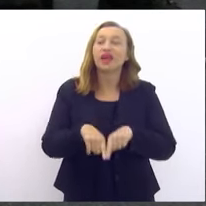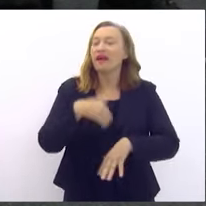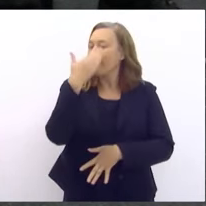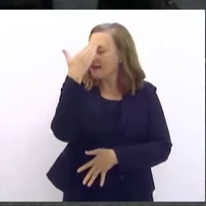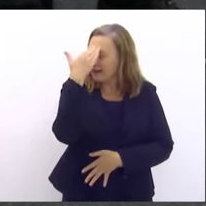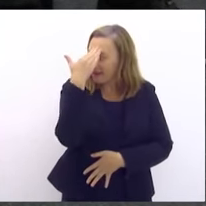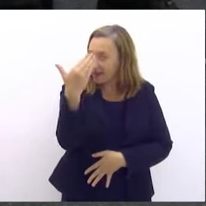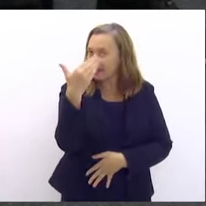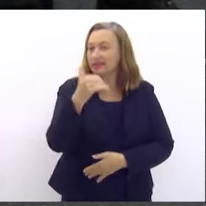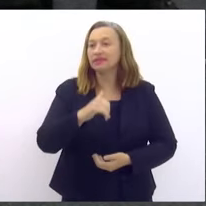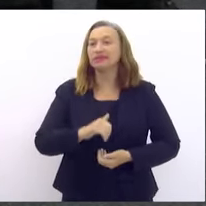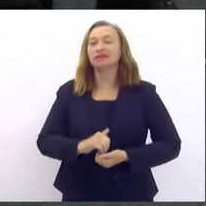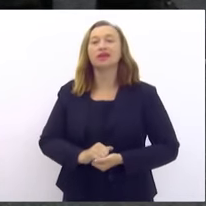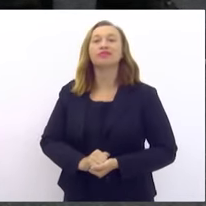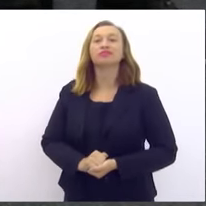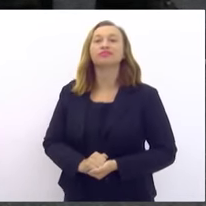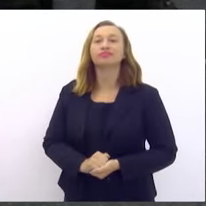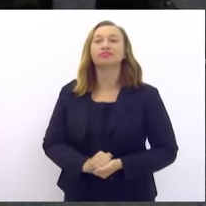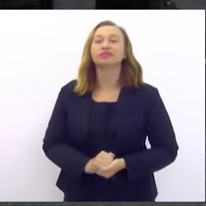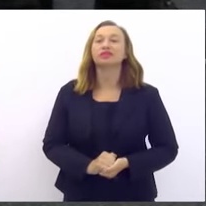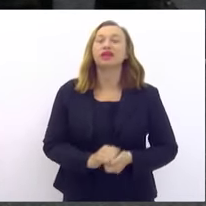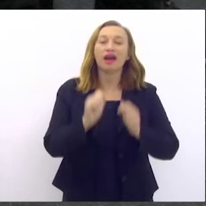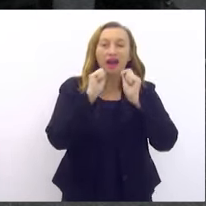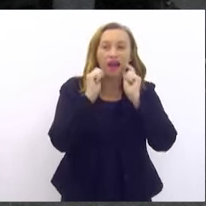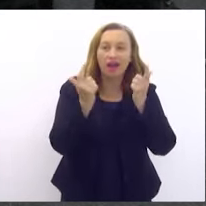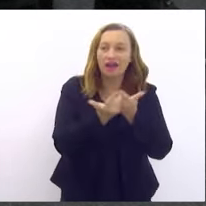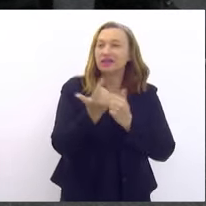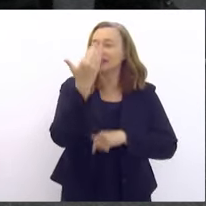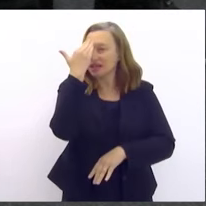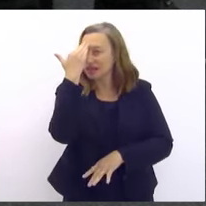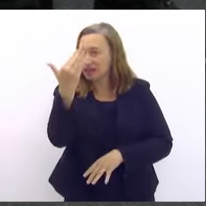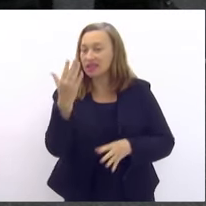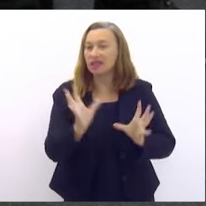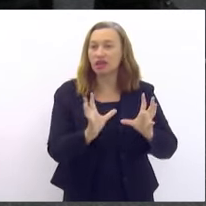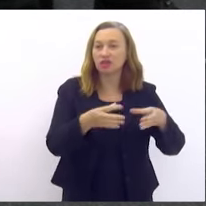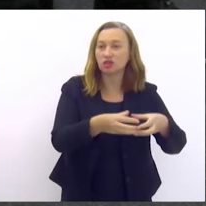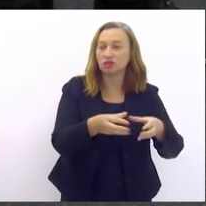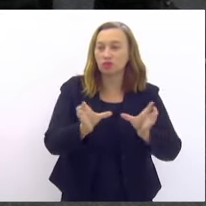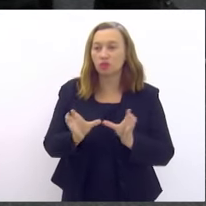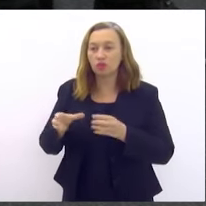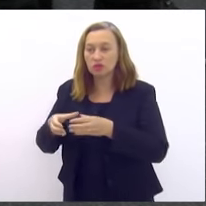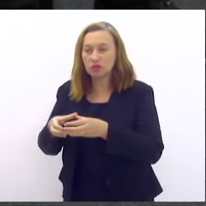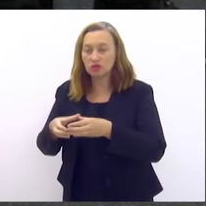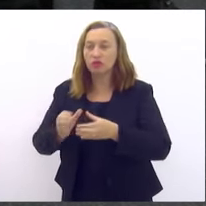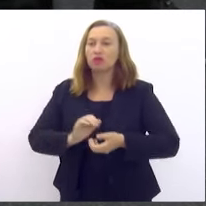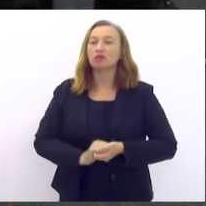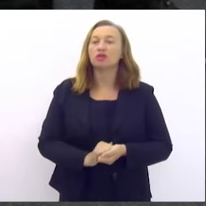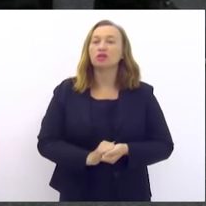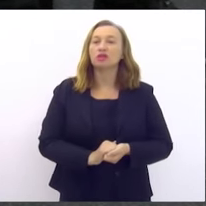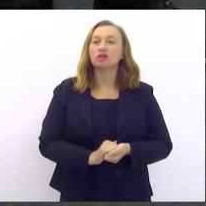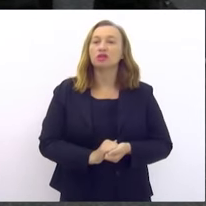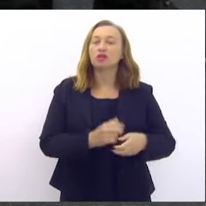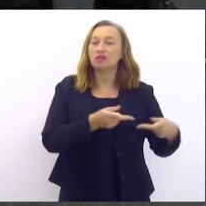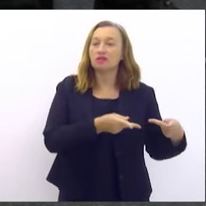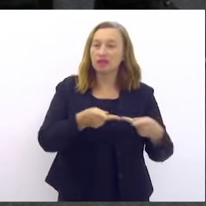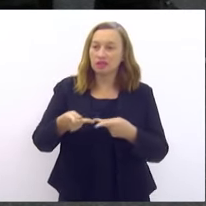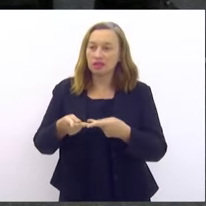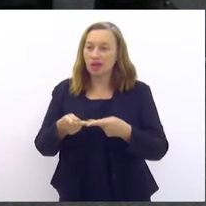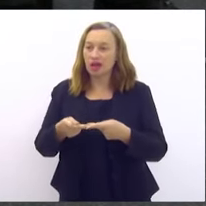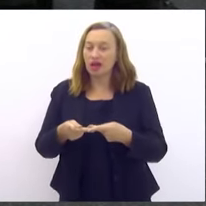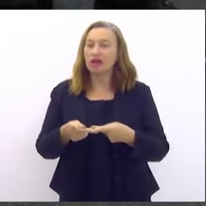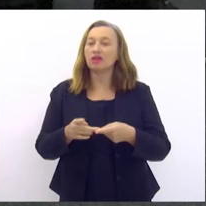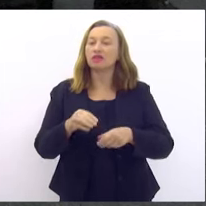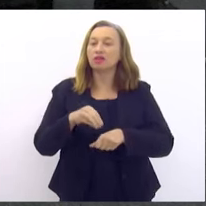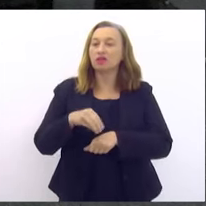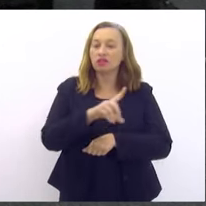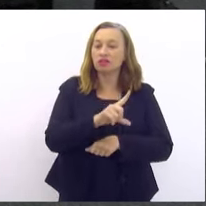agradecer agradecer a casa agradecer as comissões que por qual passaram essa indicação Legislativa a qual tiveram